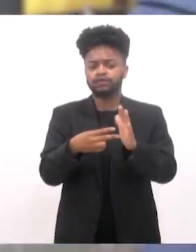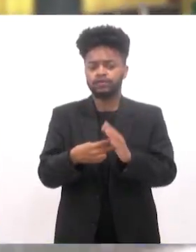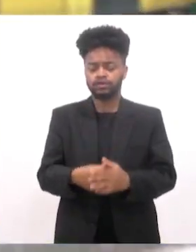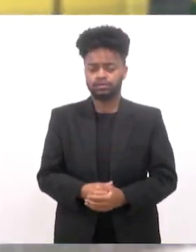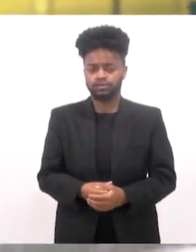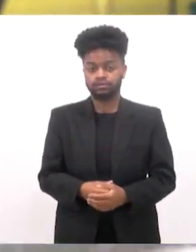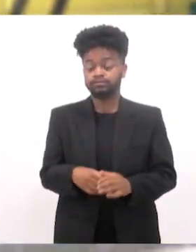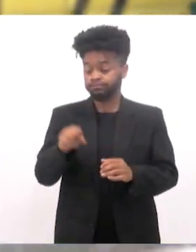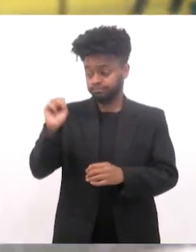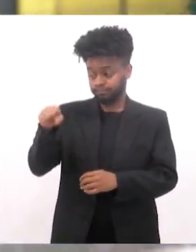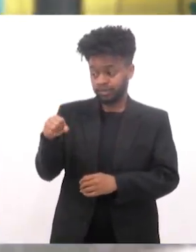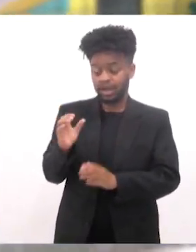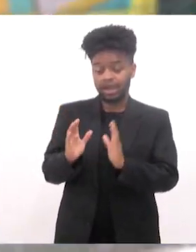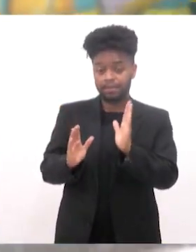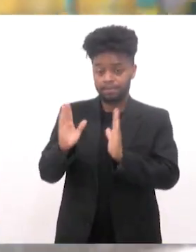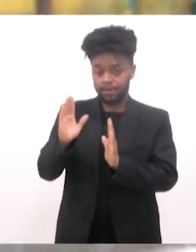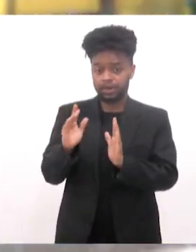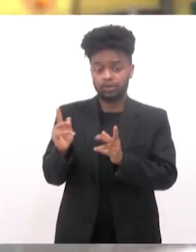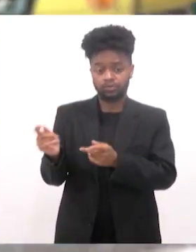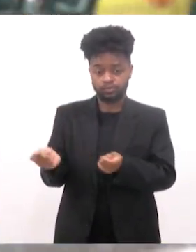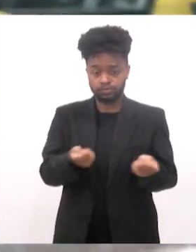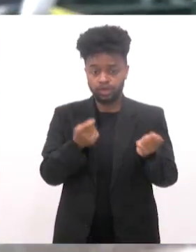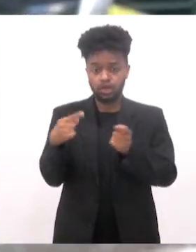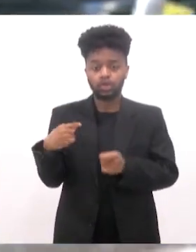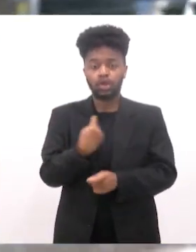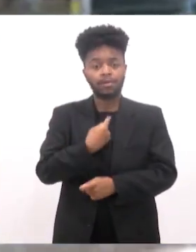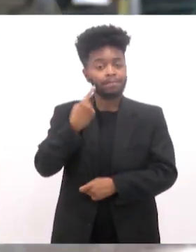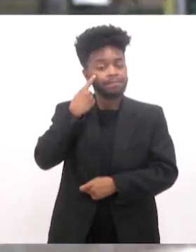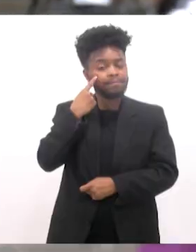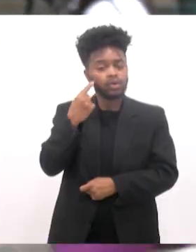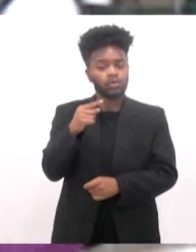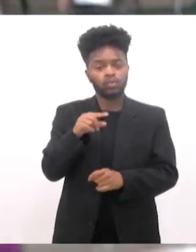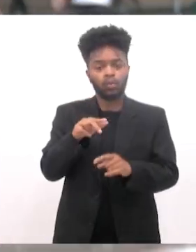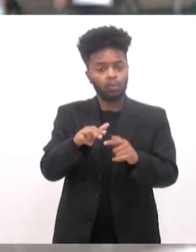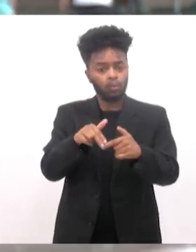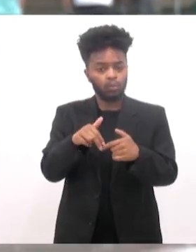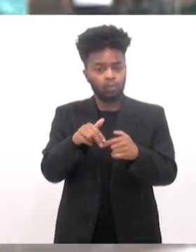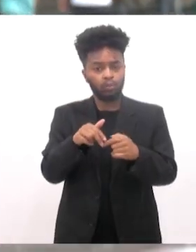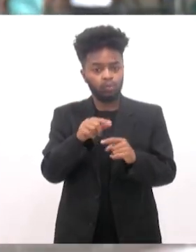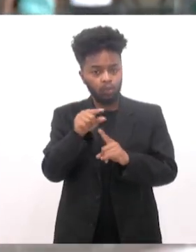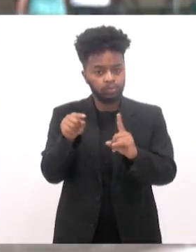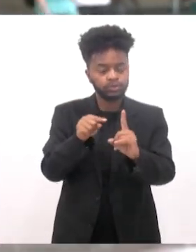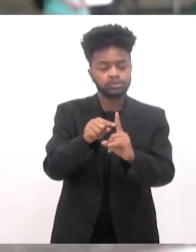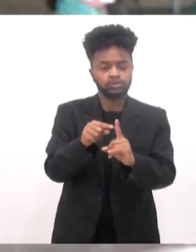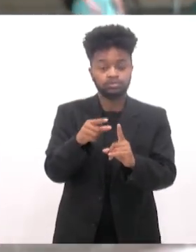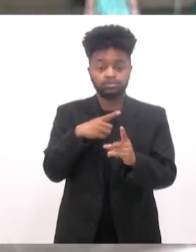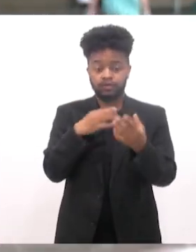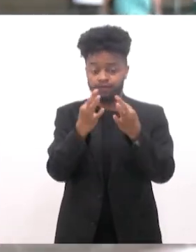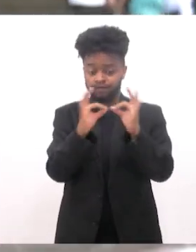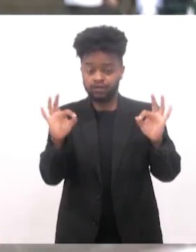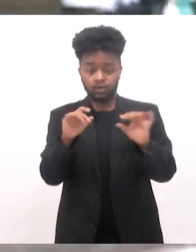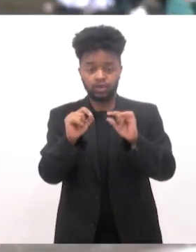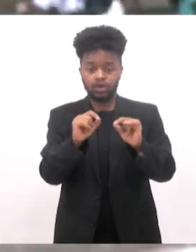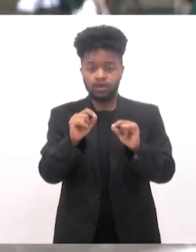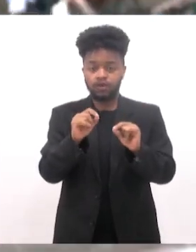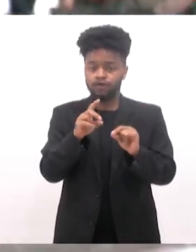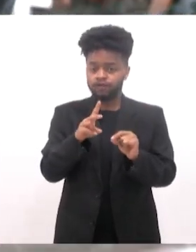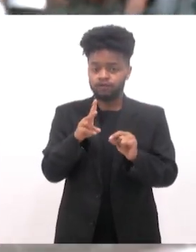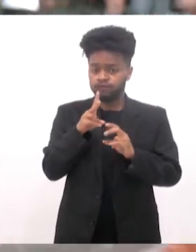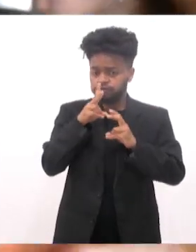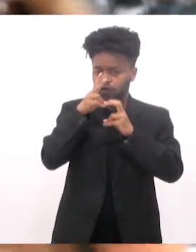Isso, a cada edição a gente sempre pensa um mote curatorial, né? E nessa edição a gente trouxe esse mote chamado Força de